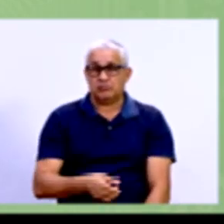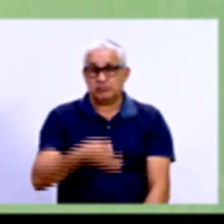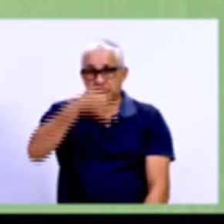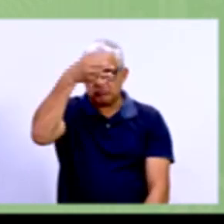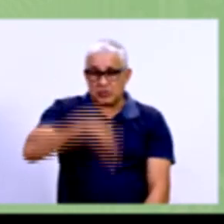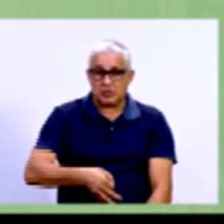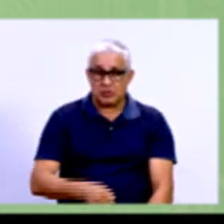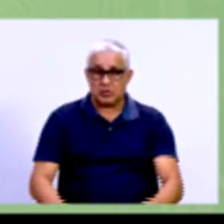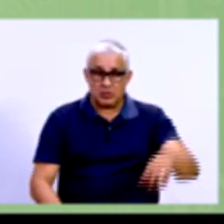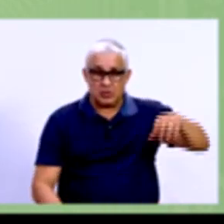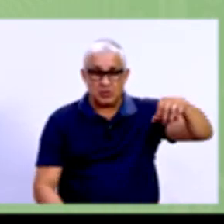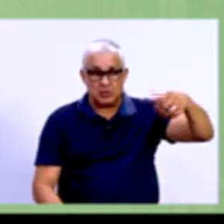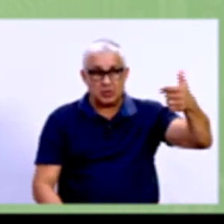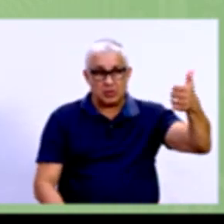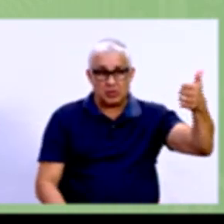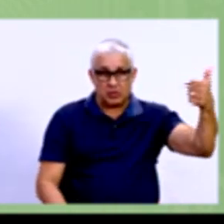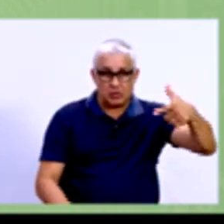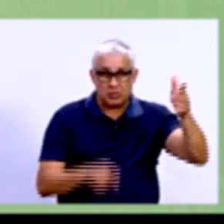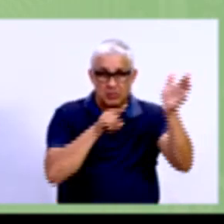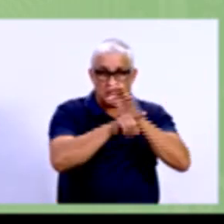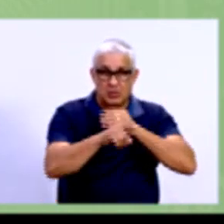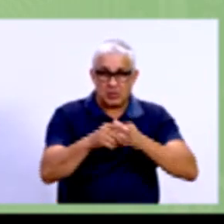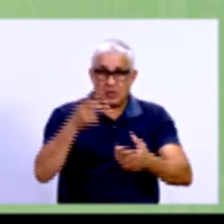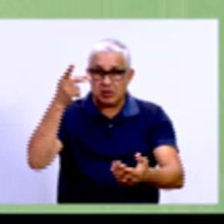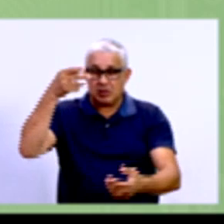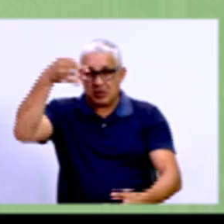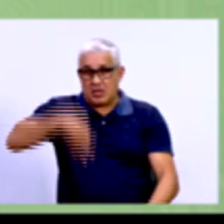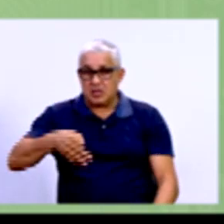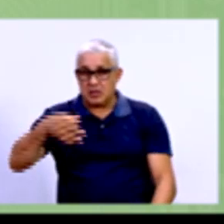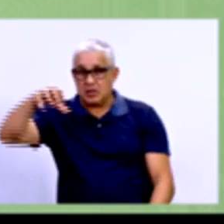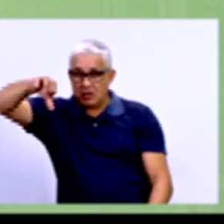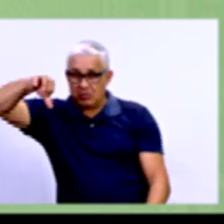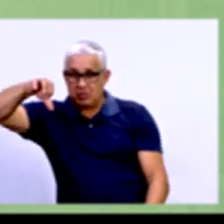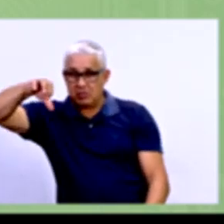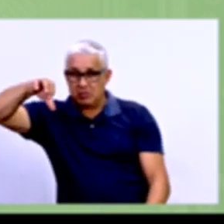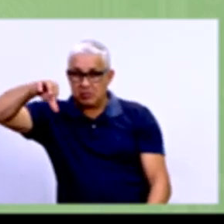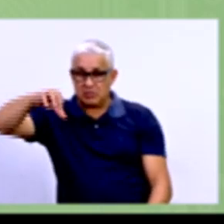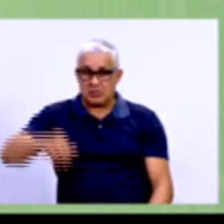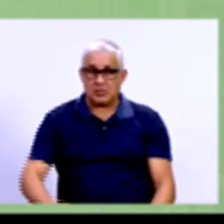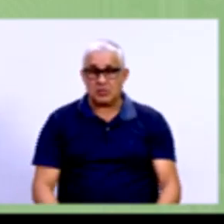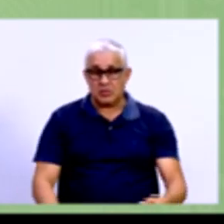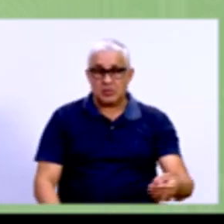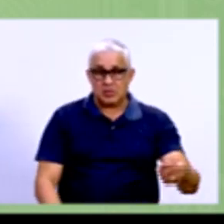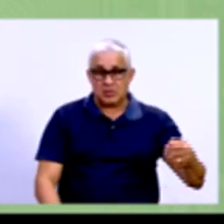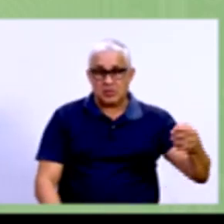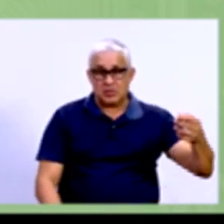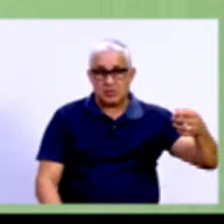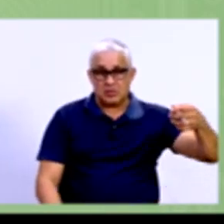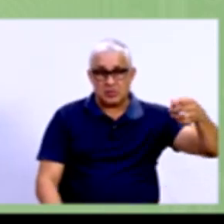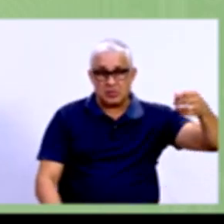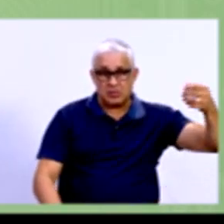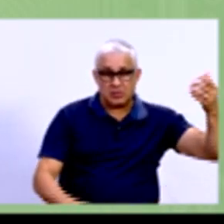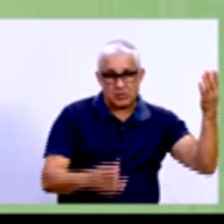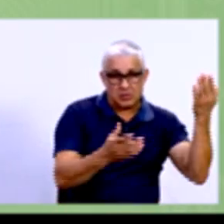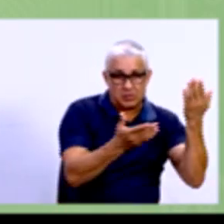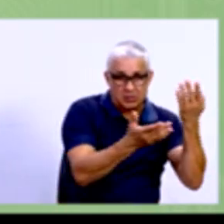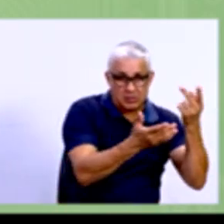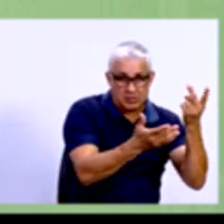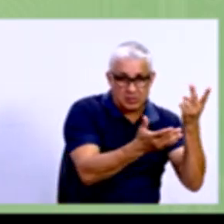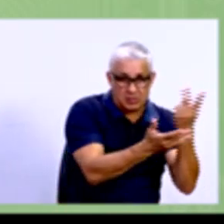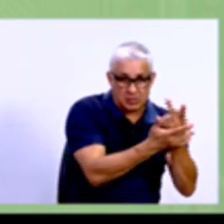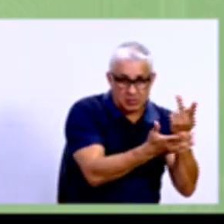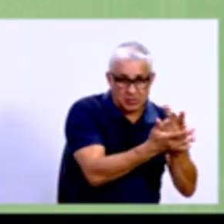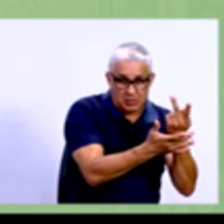de 12 questões em uma prova. Temos que a razão entre o número de questões acertadas e o número total de questões ele acertou 9